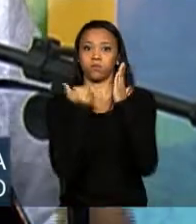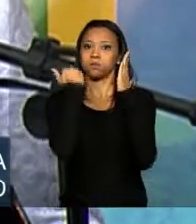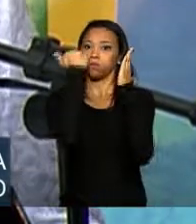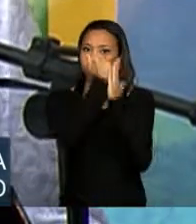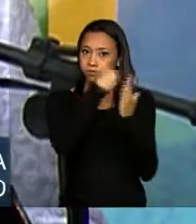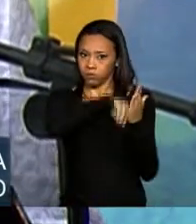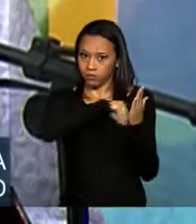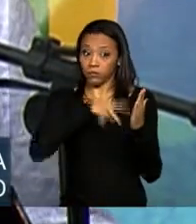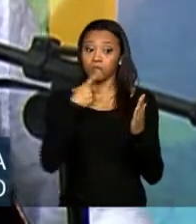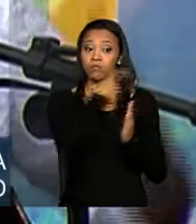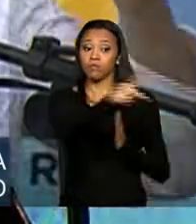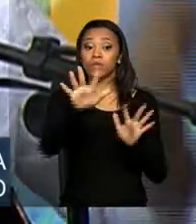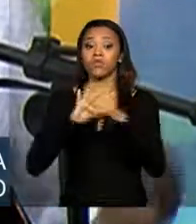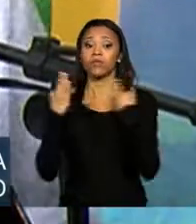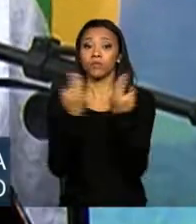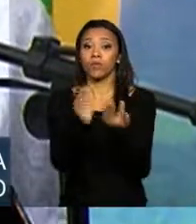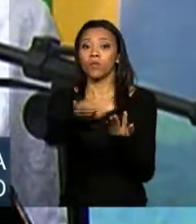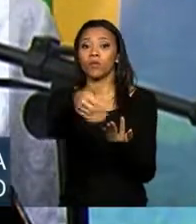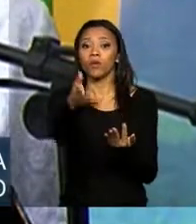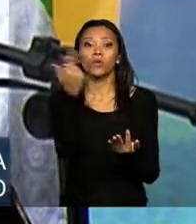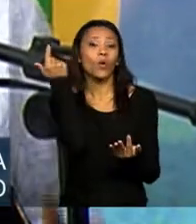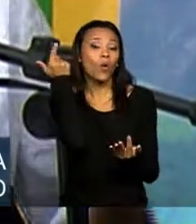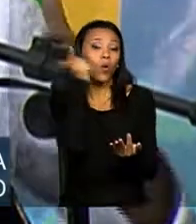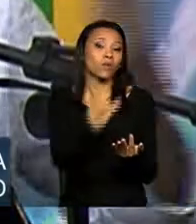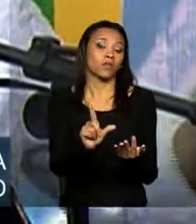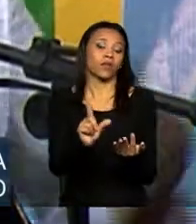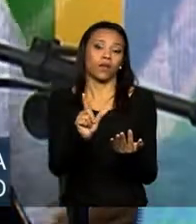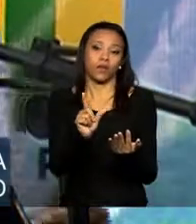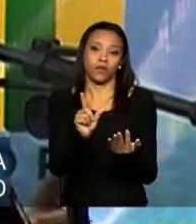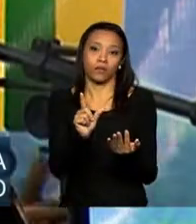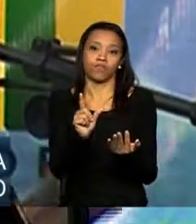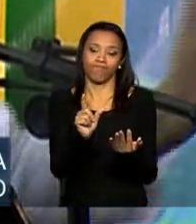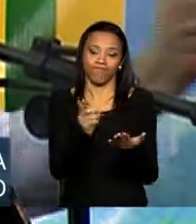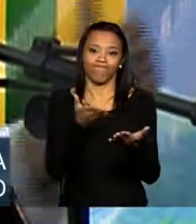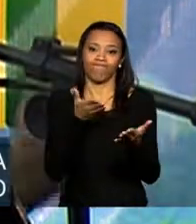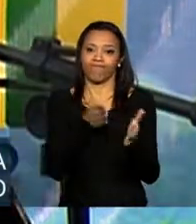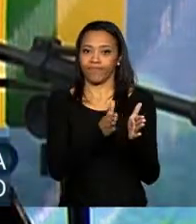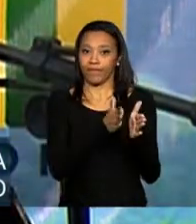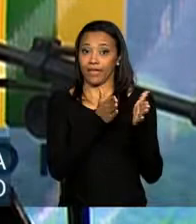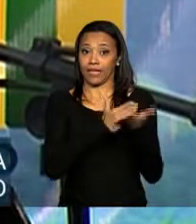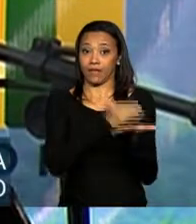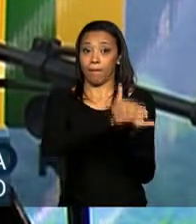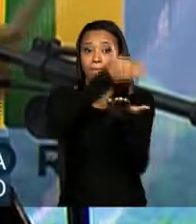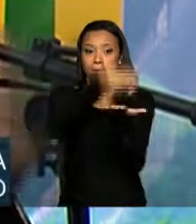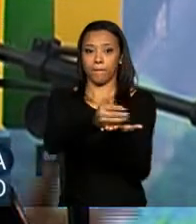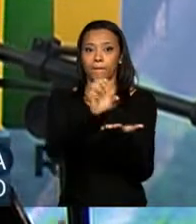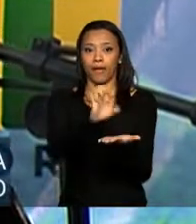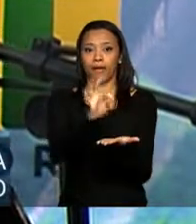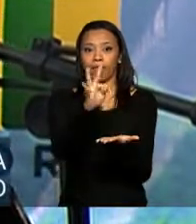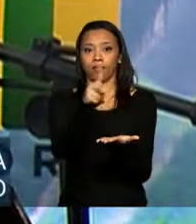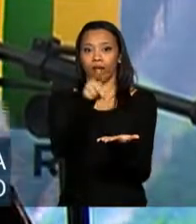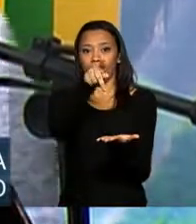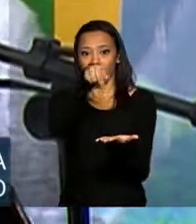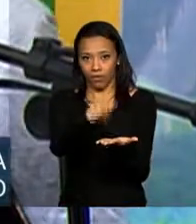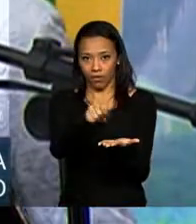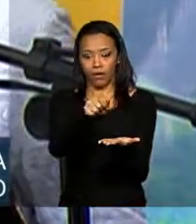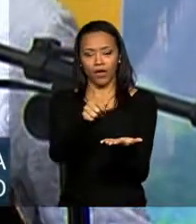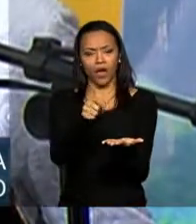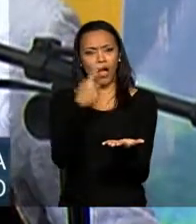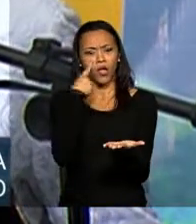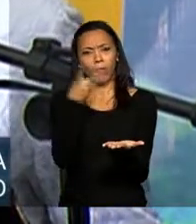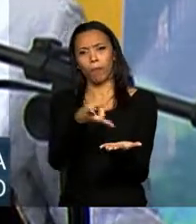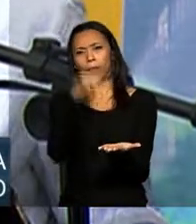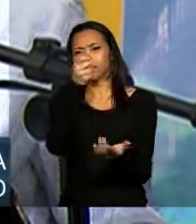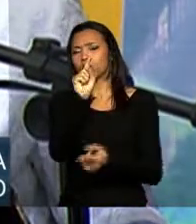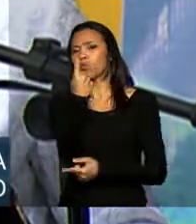você consegue ultrapassar esse essa essa etapa E aí eu vi uma coisa extremamente